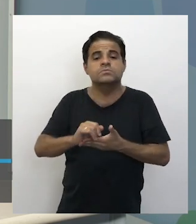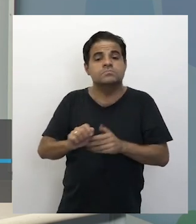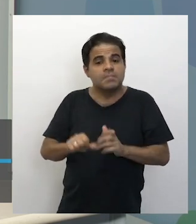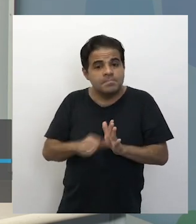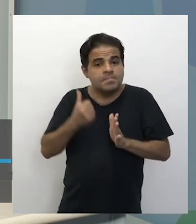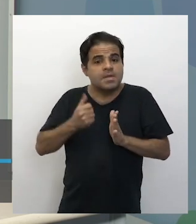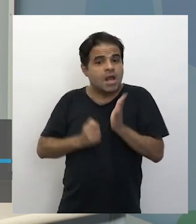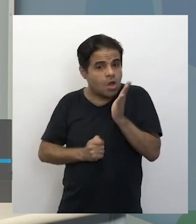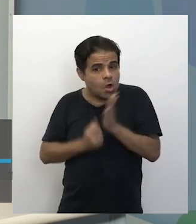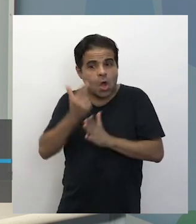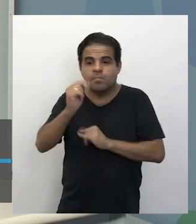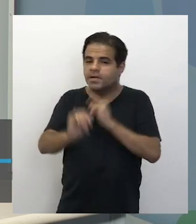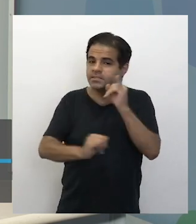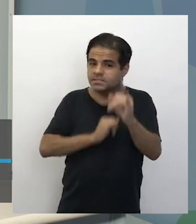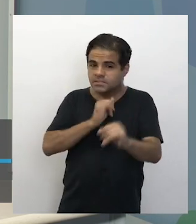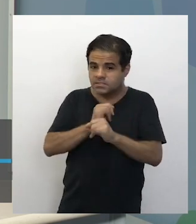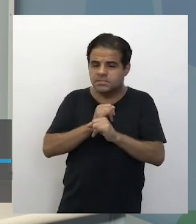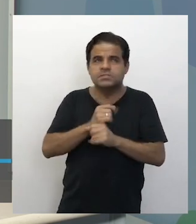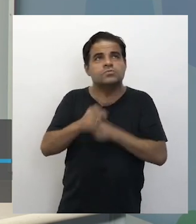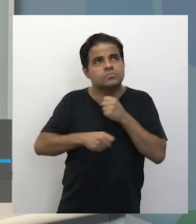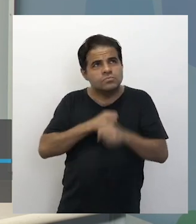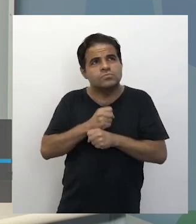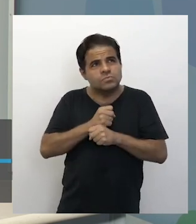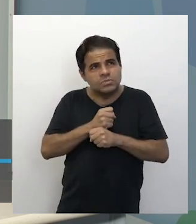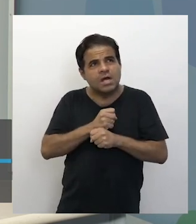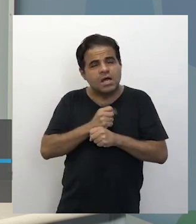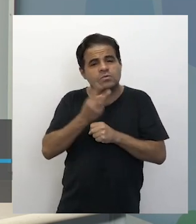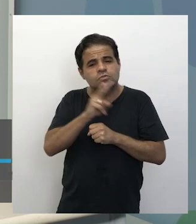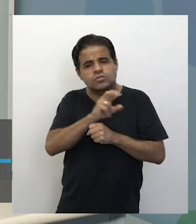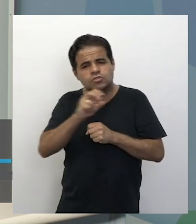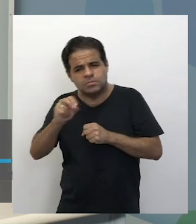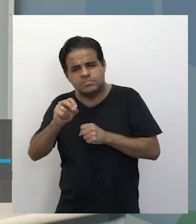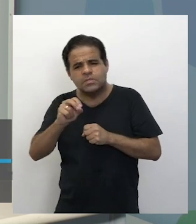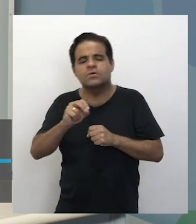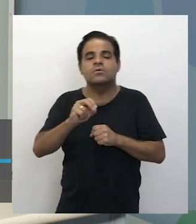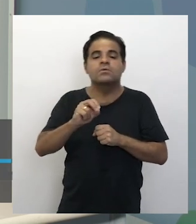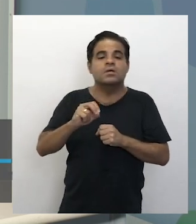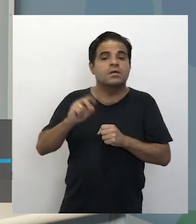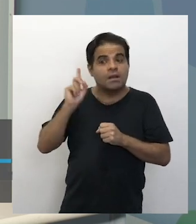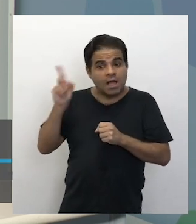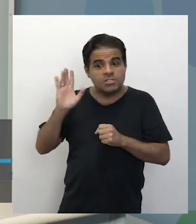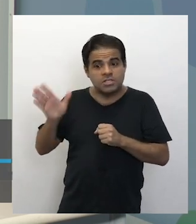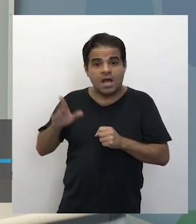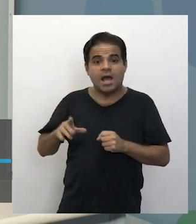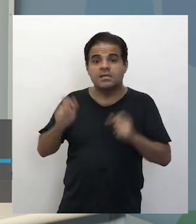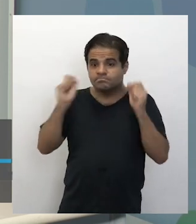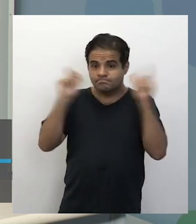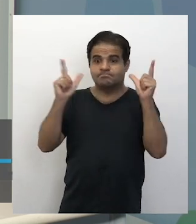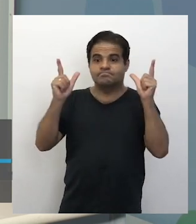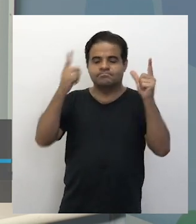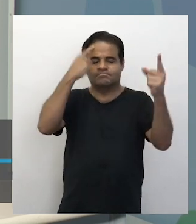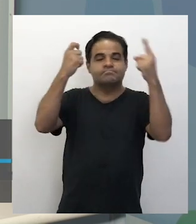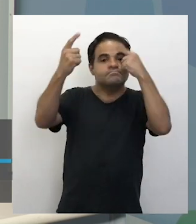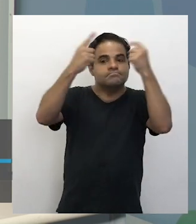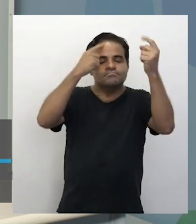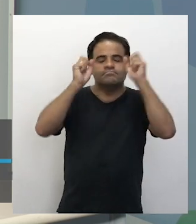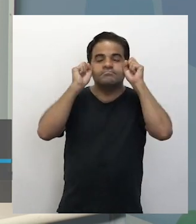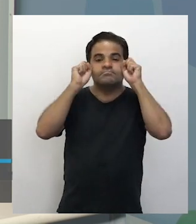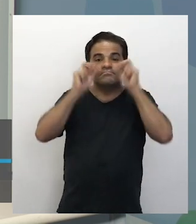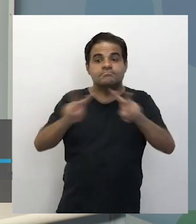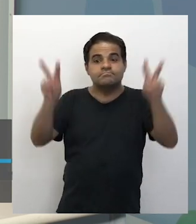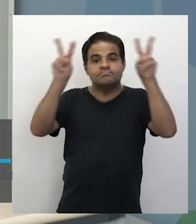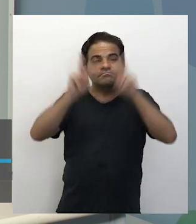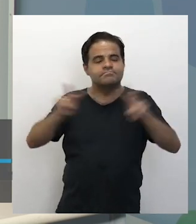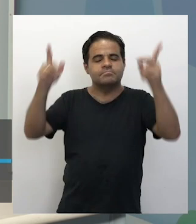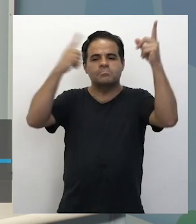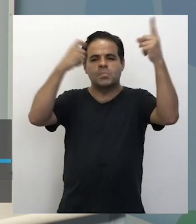primeira compra internacional, isso nos anos 2000, e lá já estava um despertar criativo, já estava um olhar criativo,